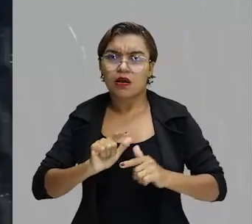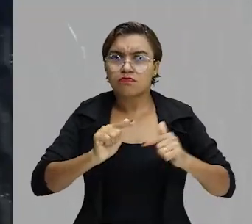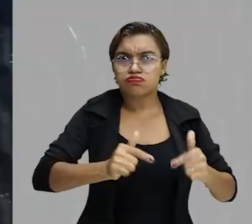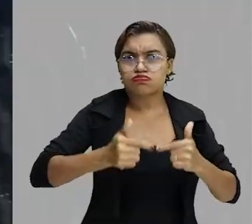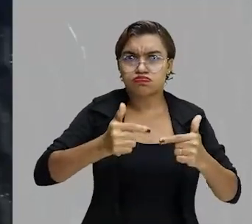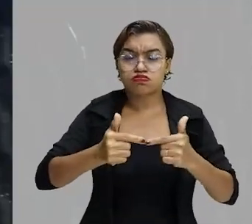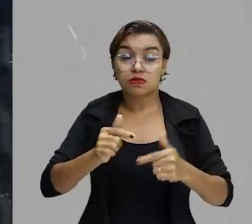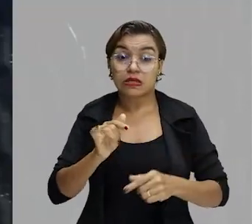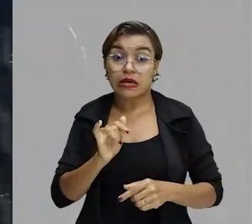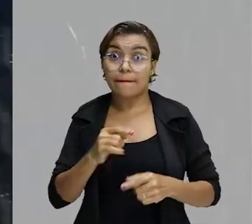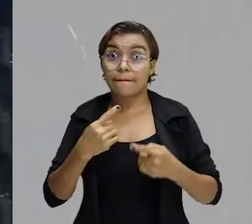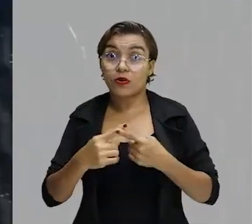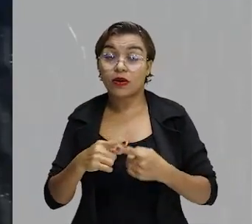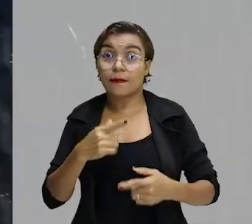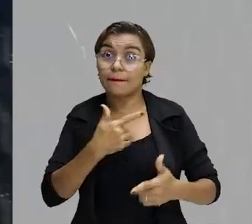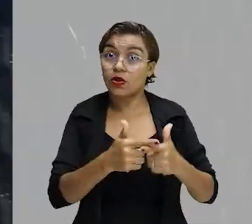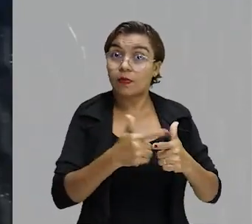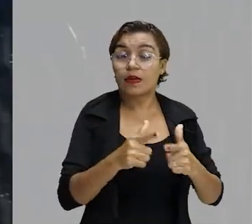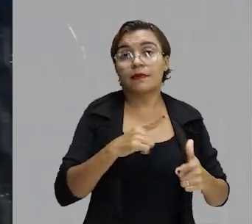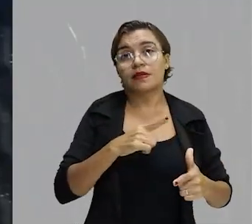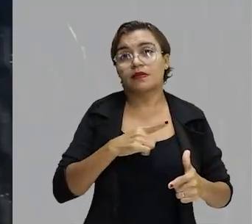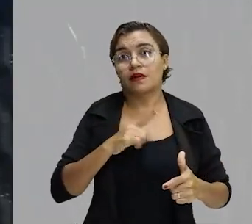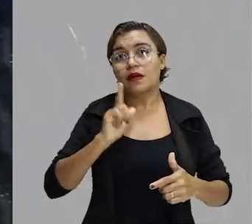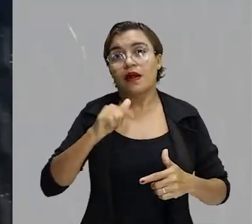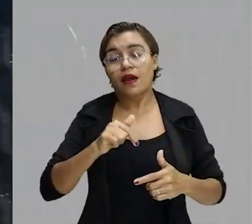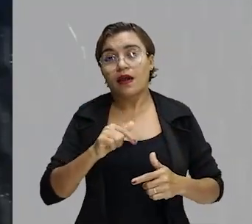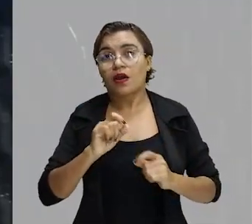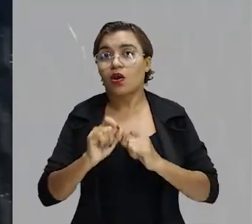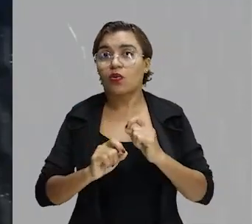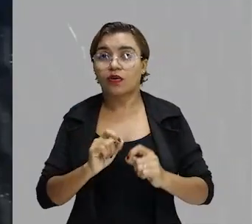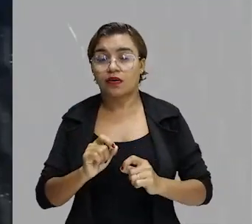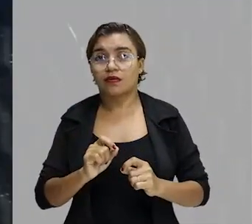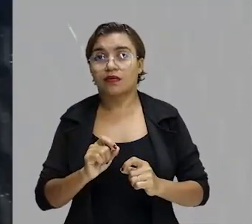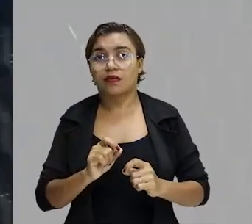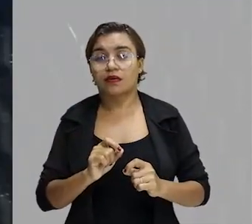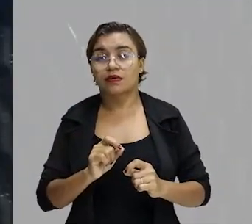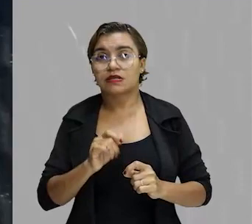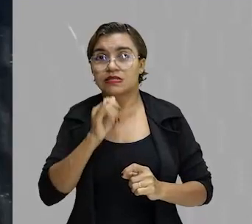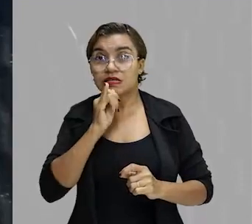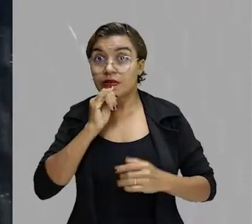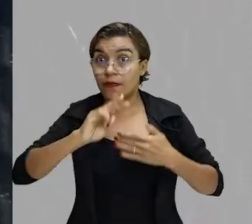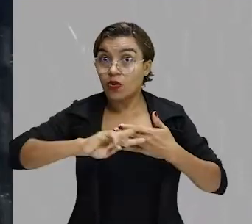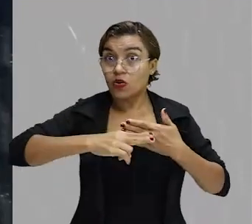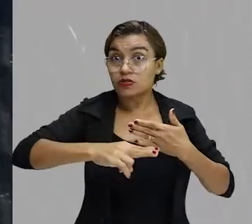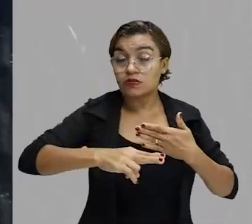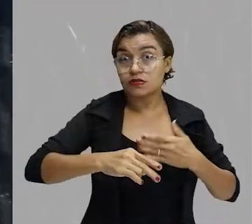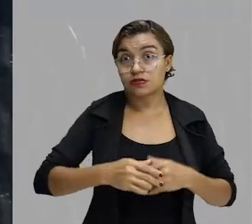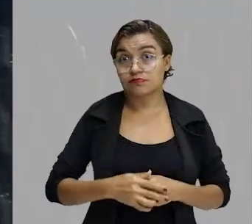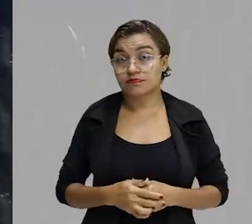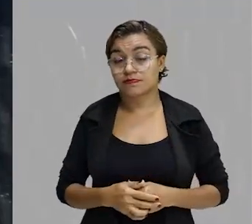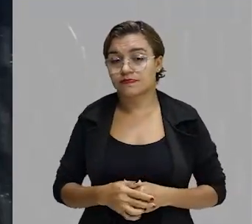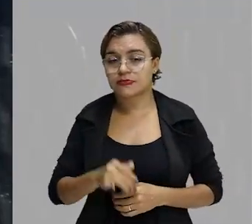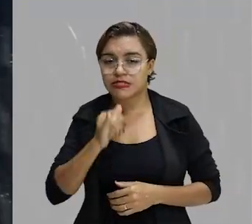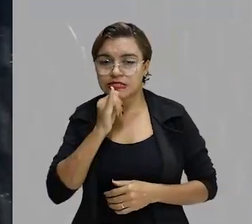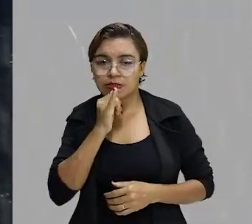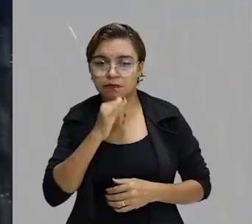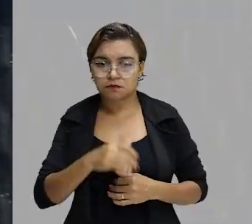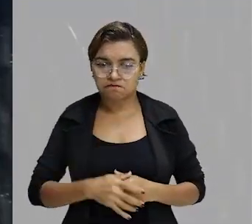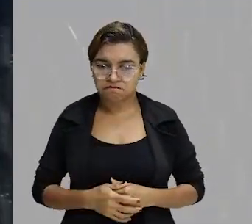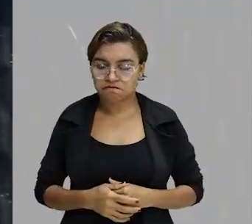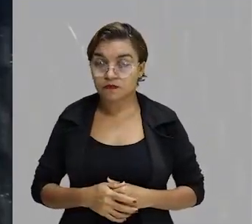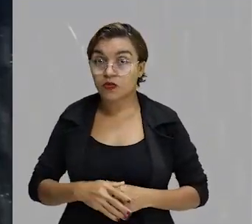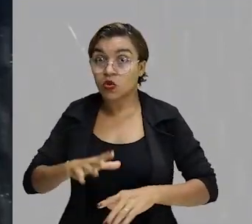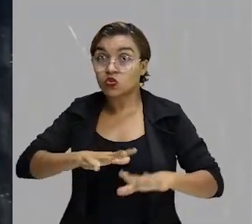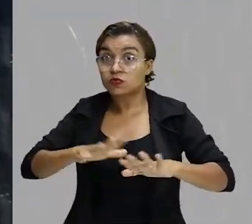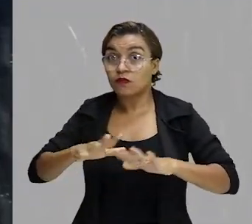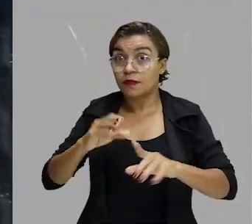problemas e contradições. É uma consequência, não é uma causa, na visão dele. Os movimentos sociais